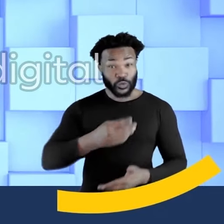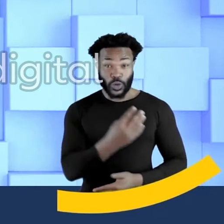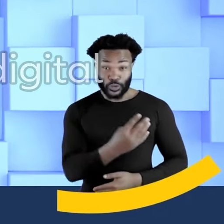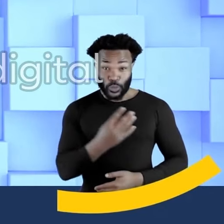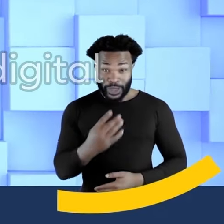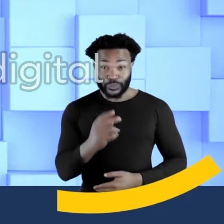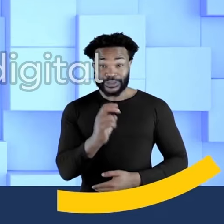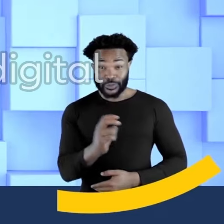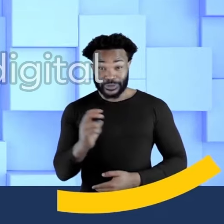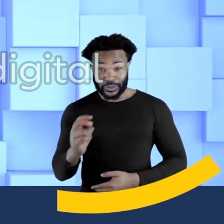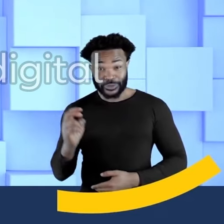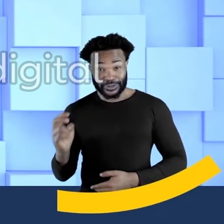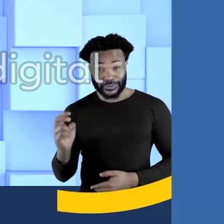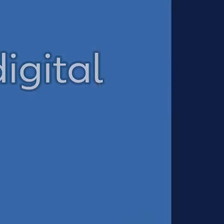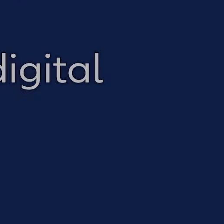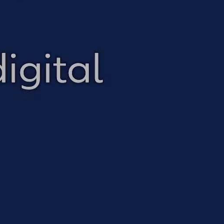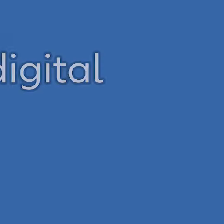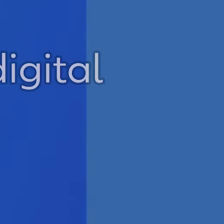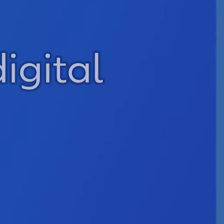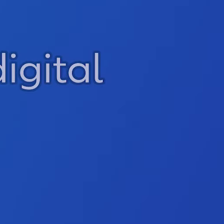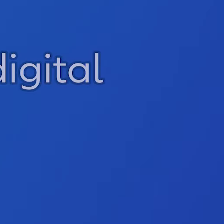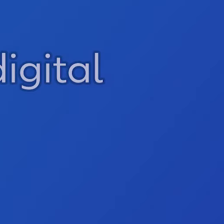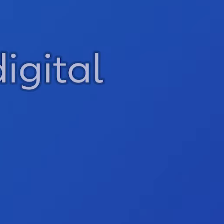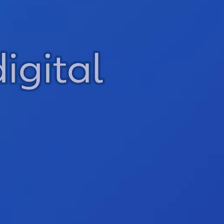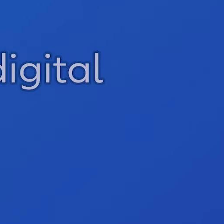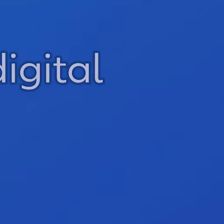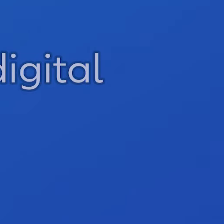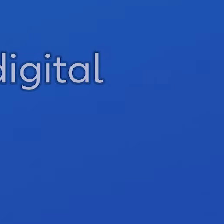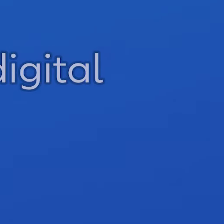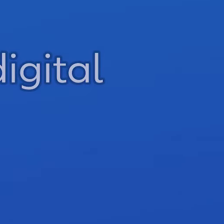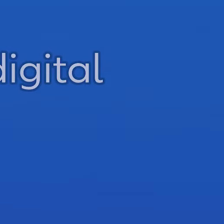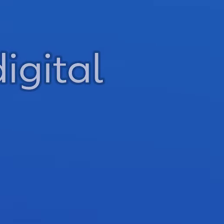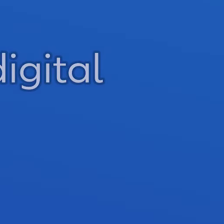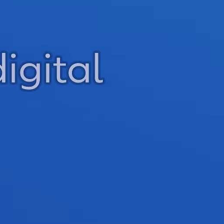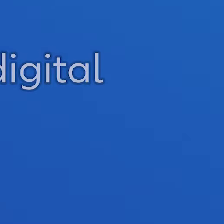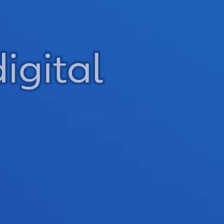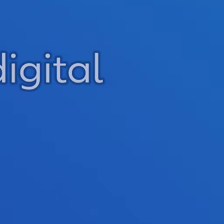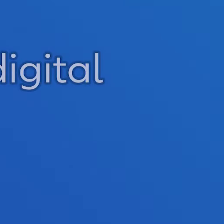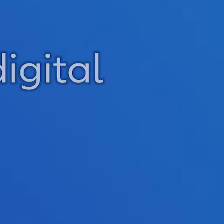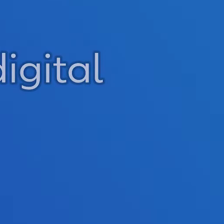Nunes, 4-4-5-5-5. União Brasil.